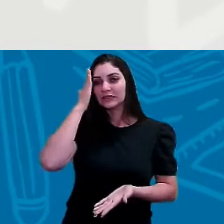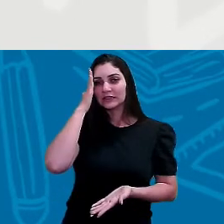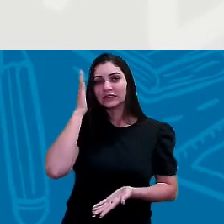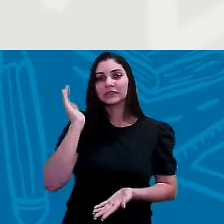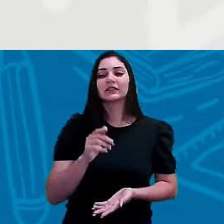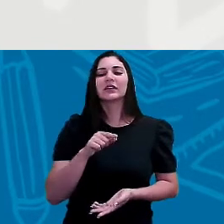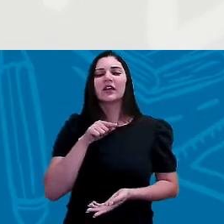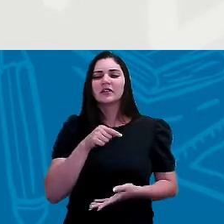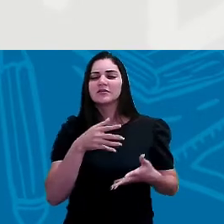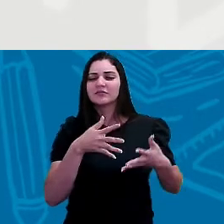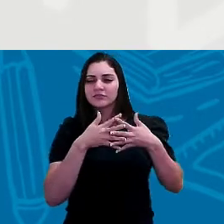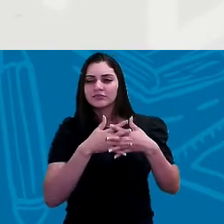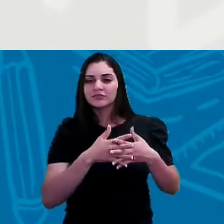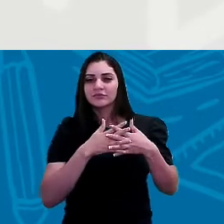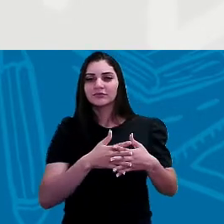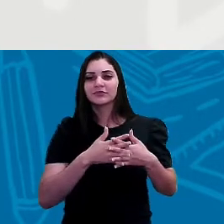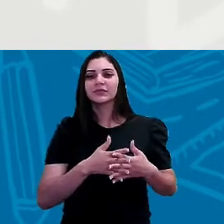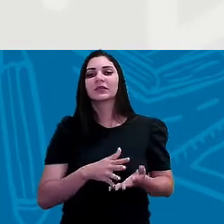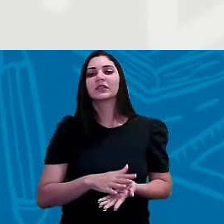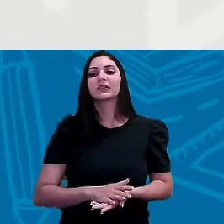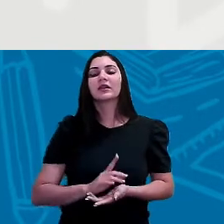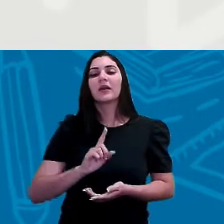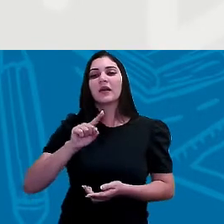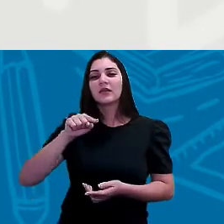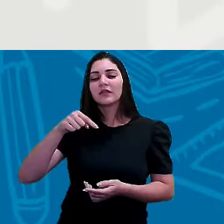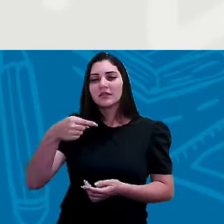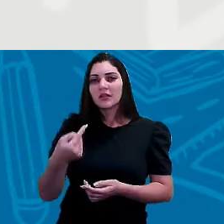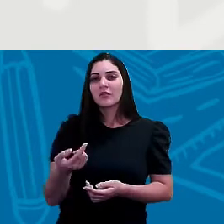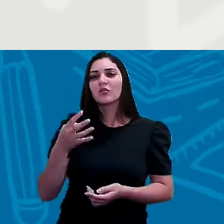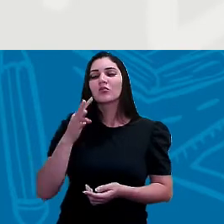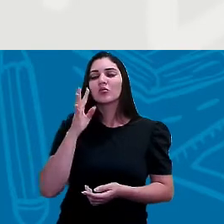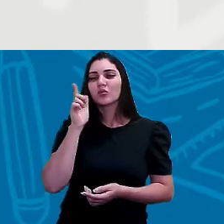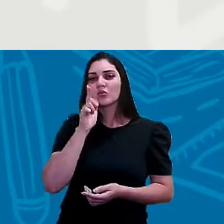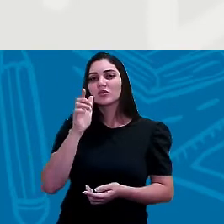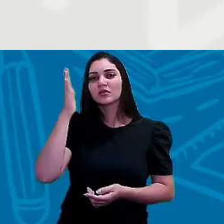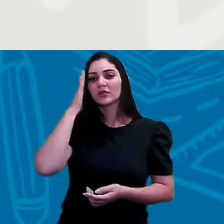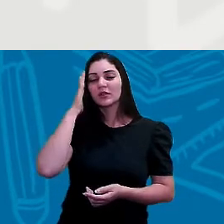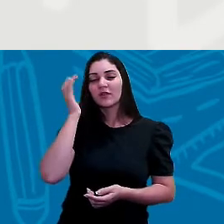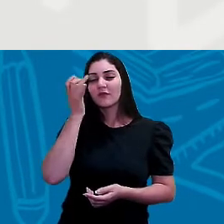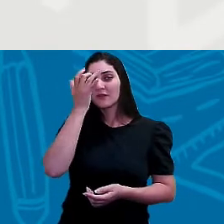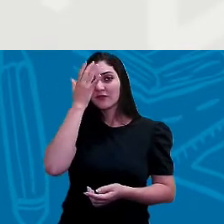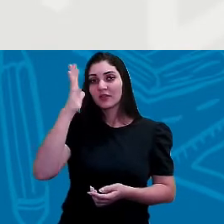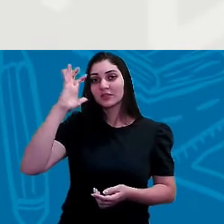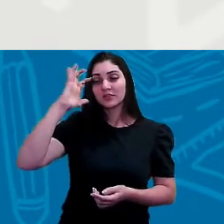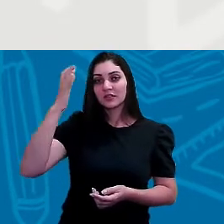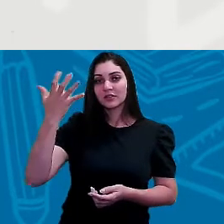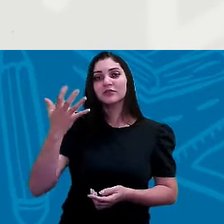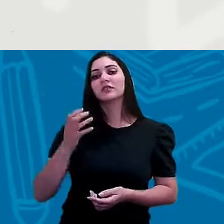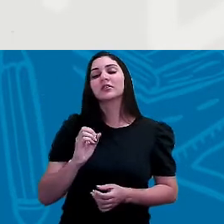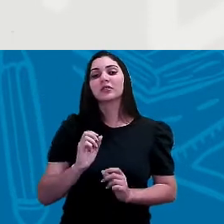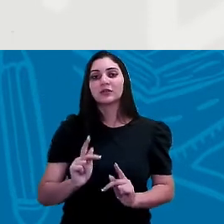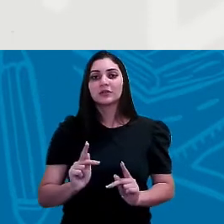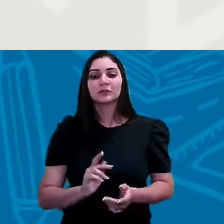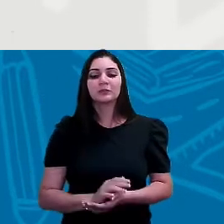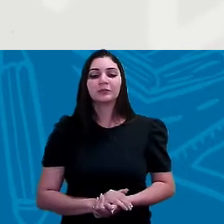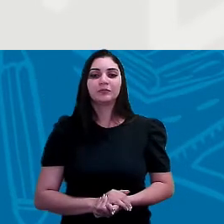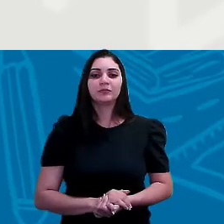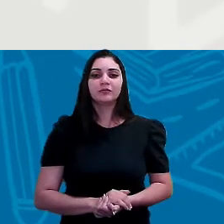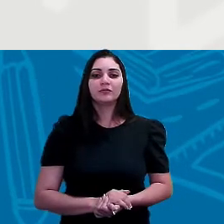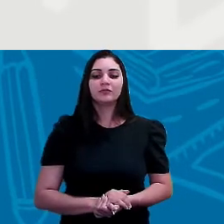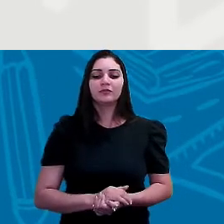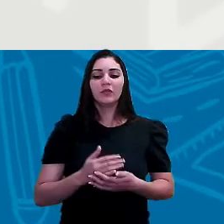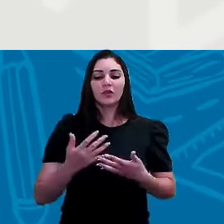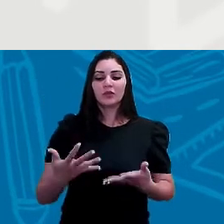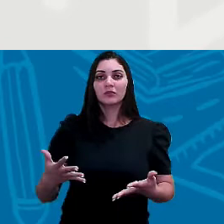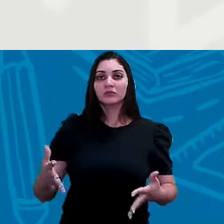mais complicada, mas depois que a gente entende, fica fácil de resolver. Tá bom? Ó,